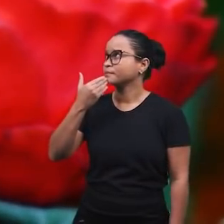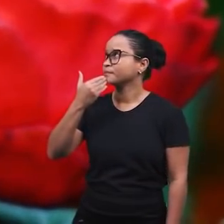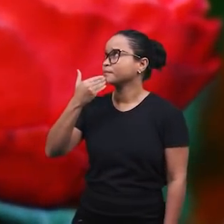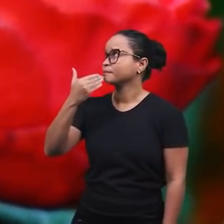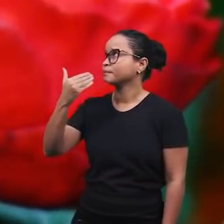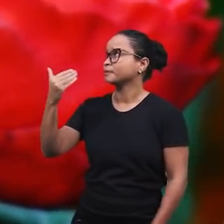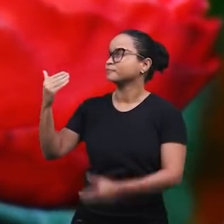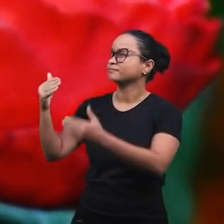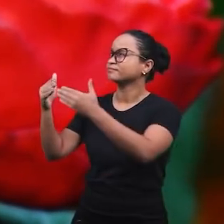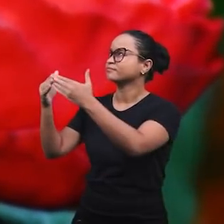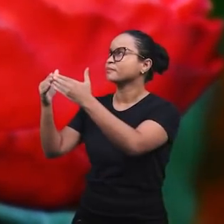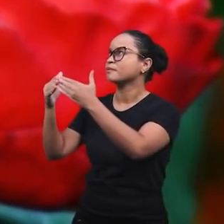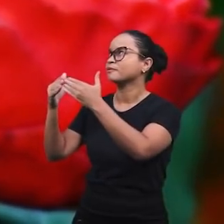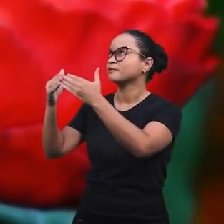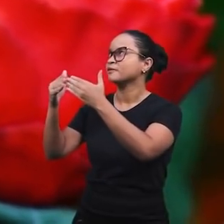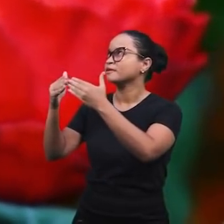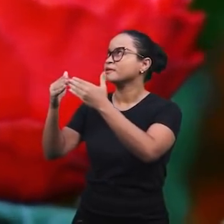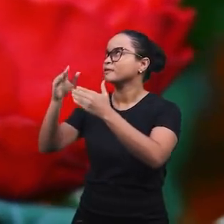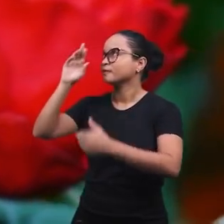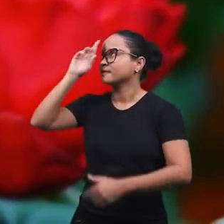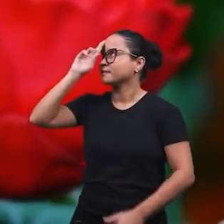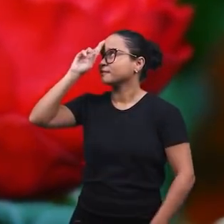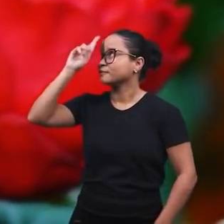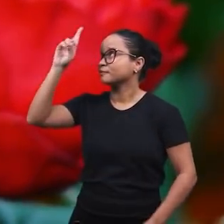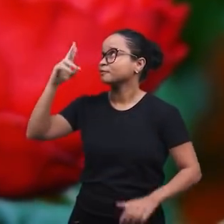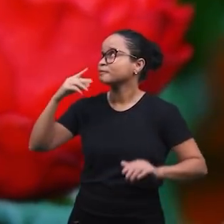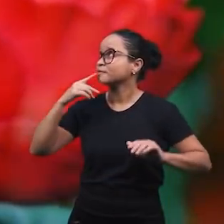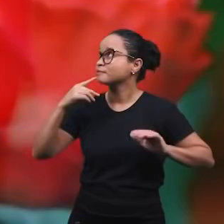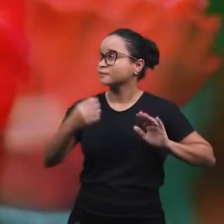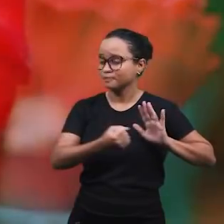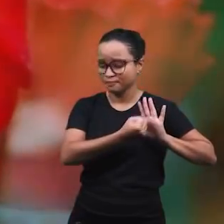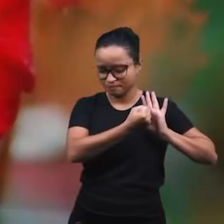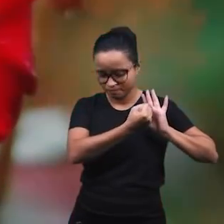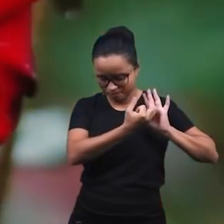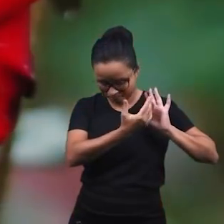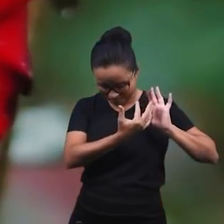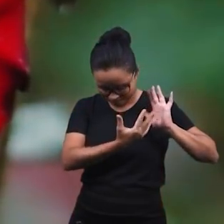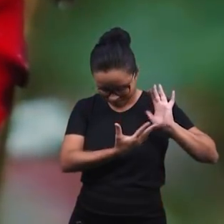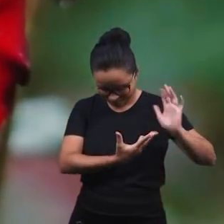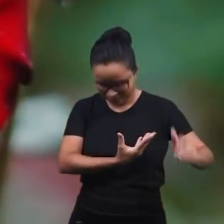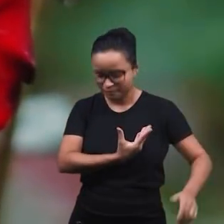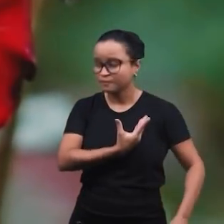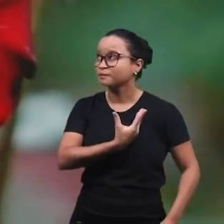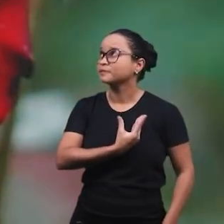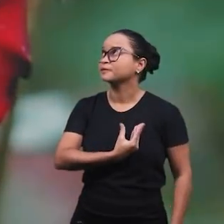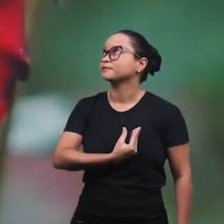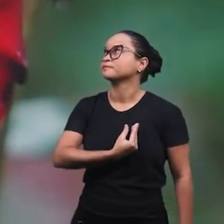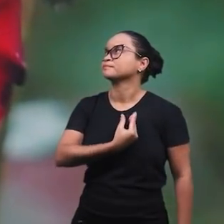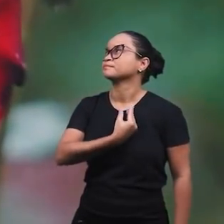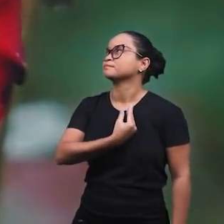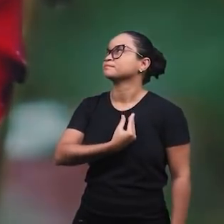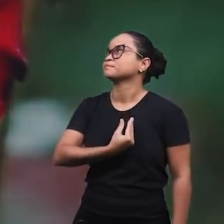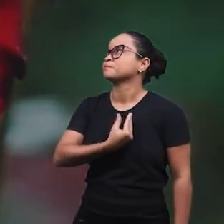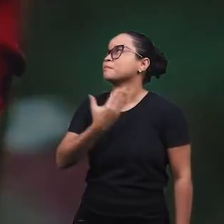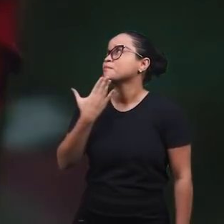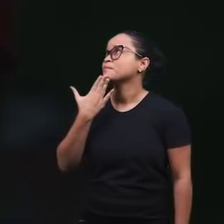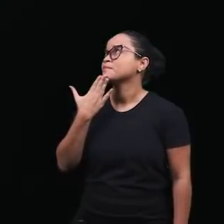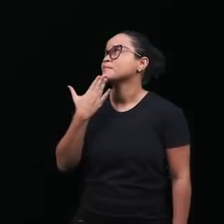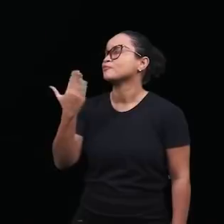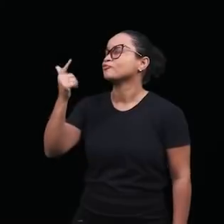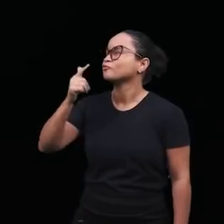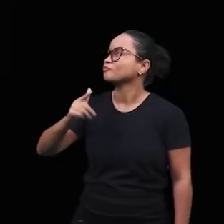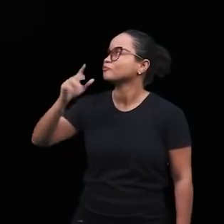Derrama do teu sangue sobre mim, ó Senhor.